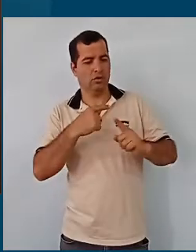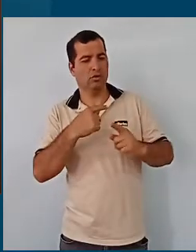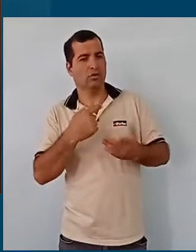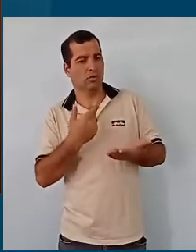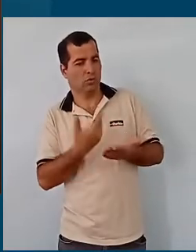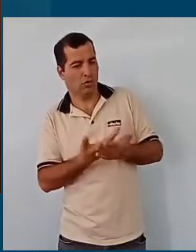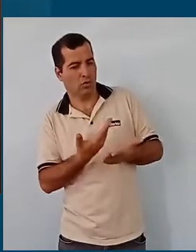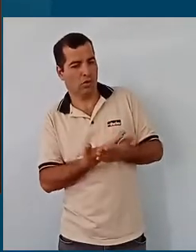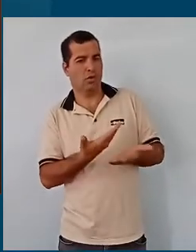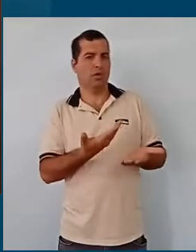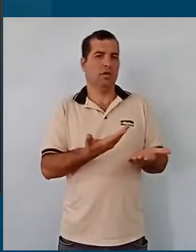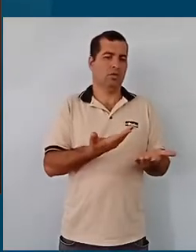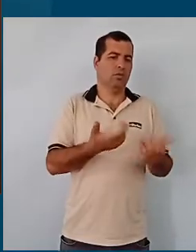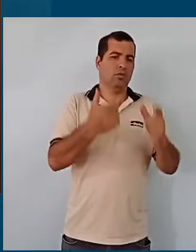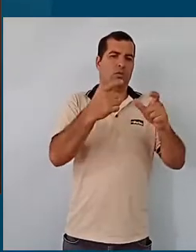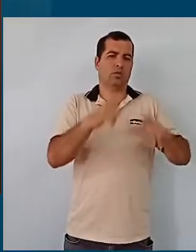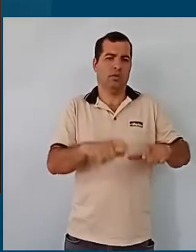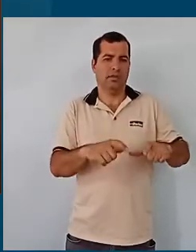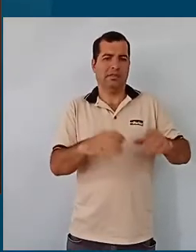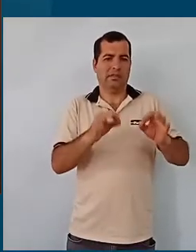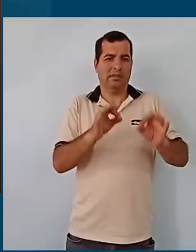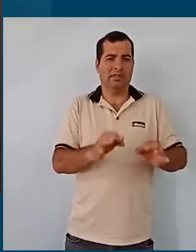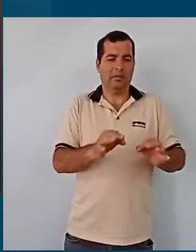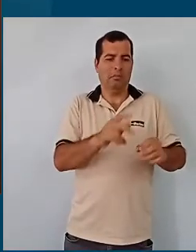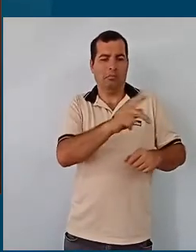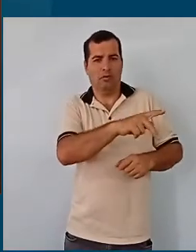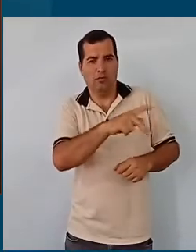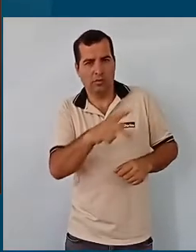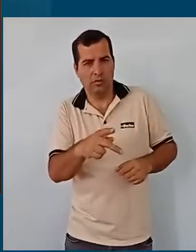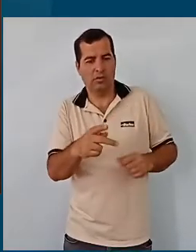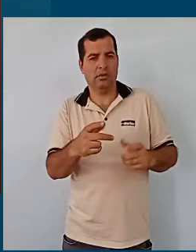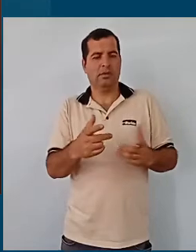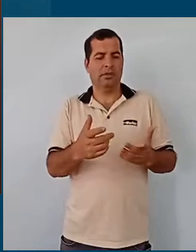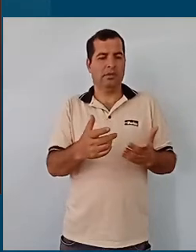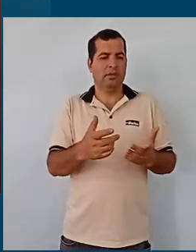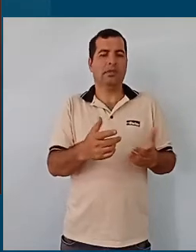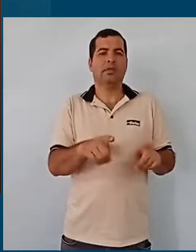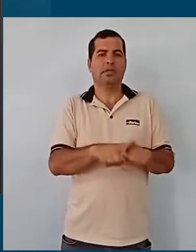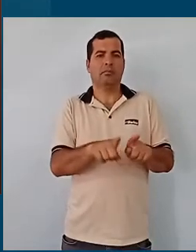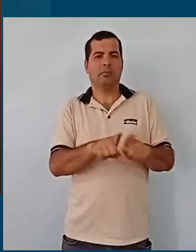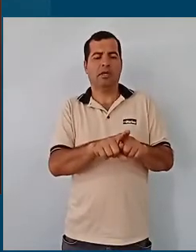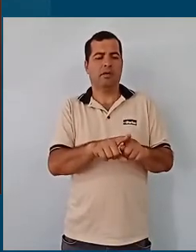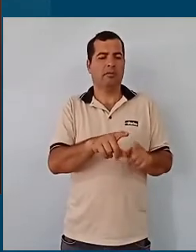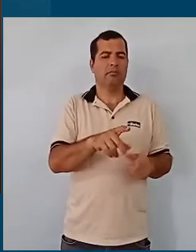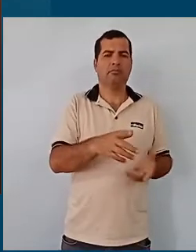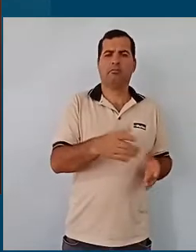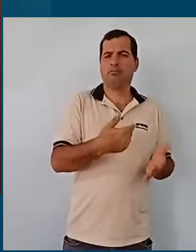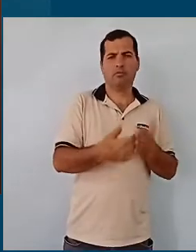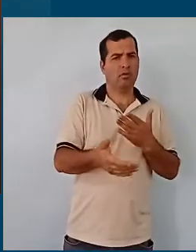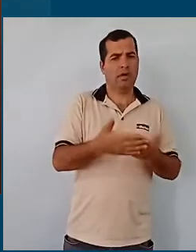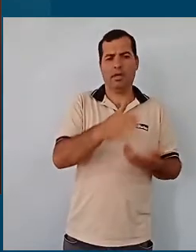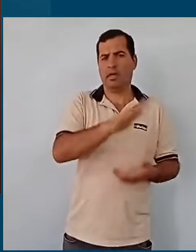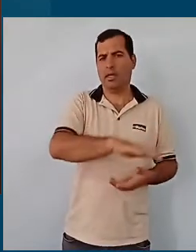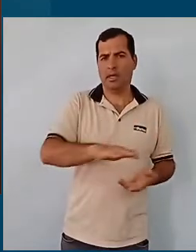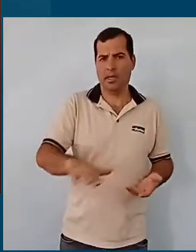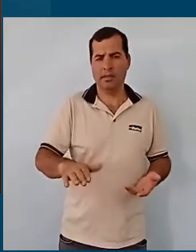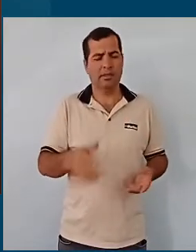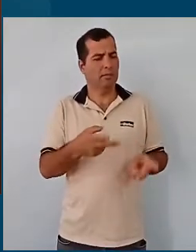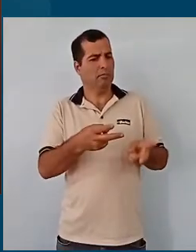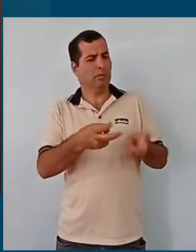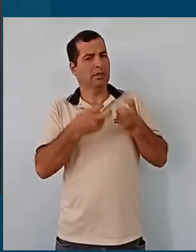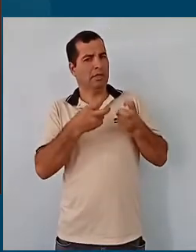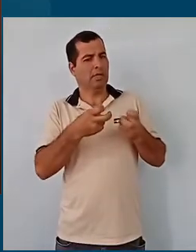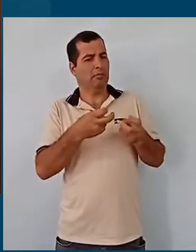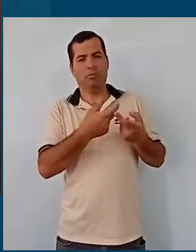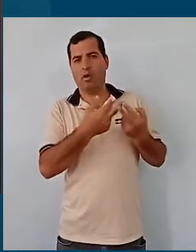e o lugar do professor, da professora, de rever o lugar e o papel das crianças, de rever conteúdos